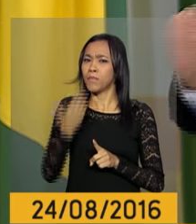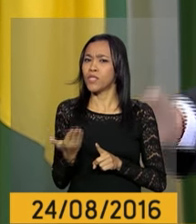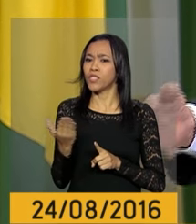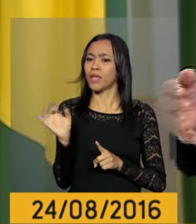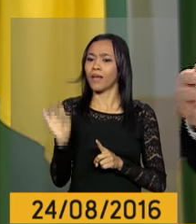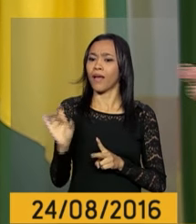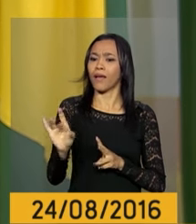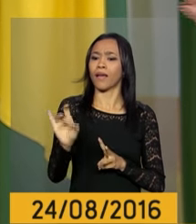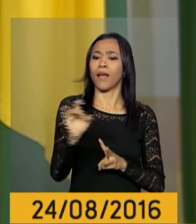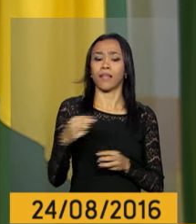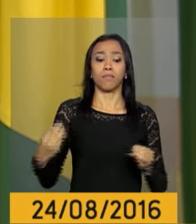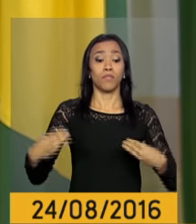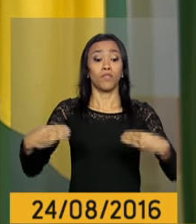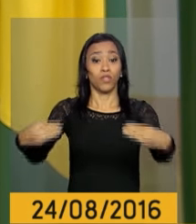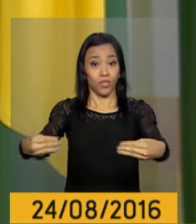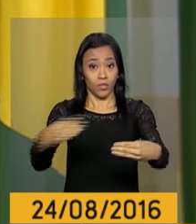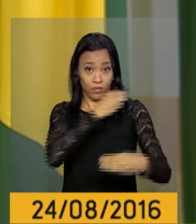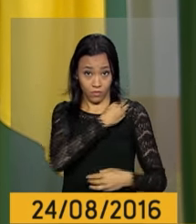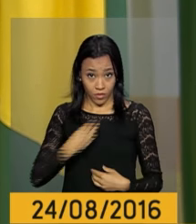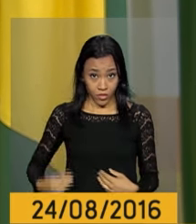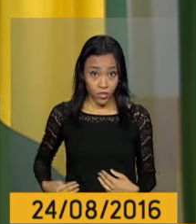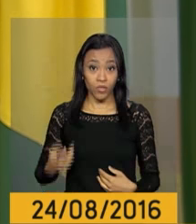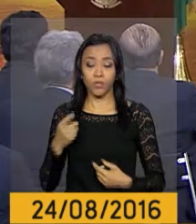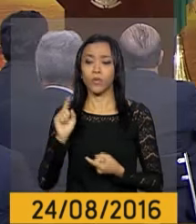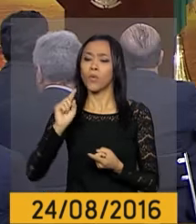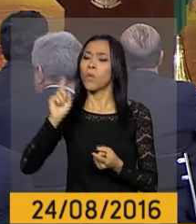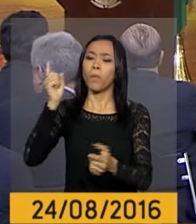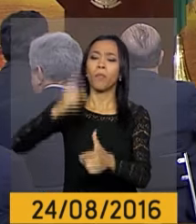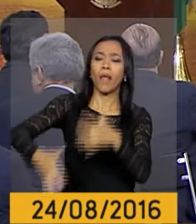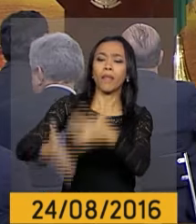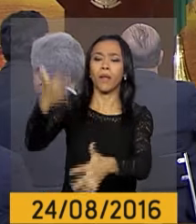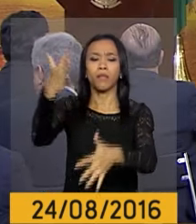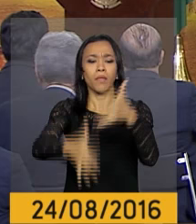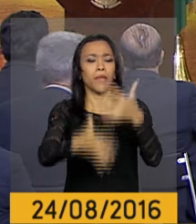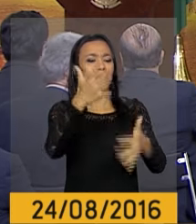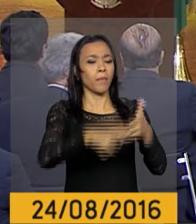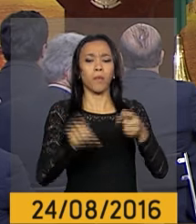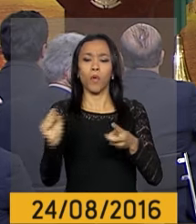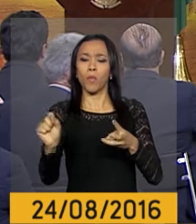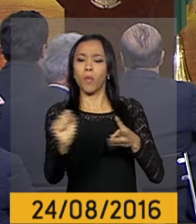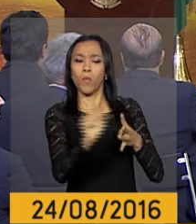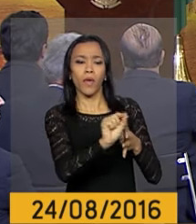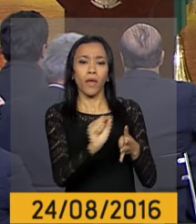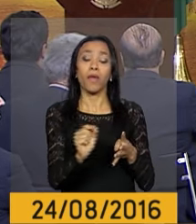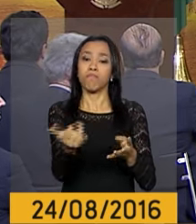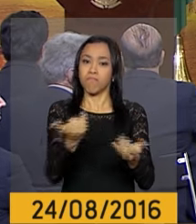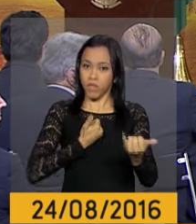examinando a sua área veja como pode desburocratizar a administração pública.